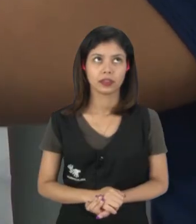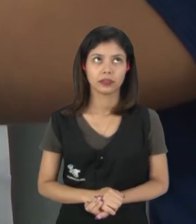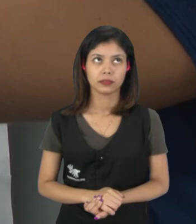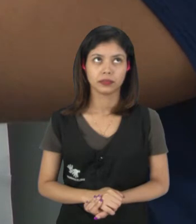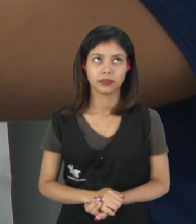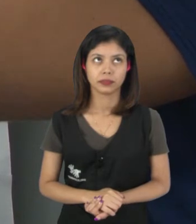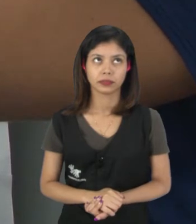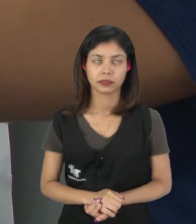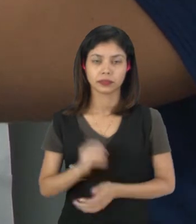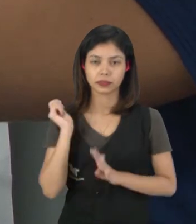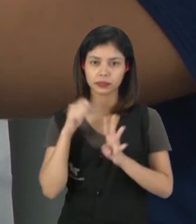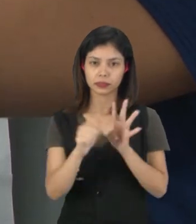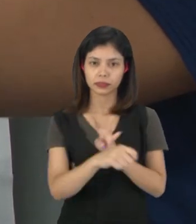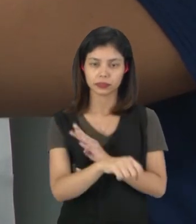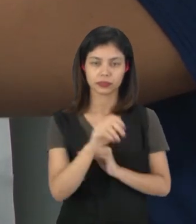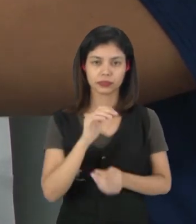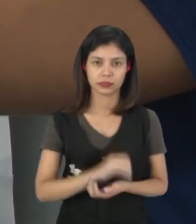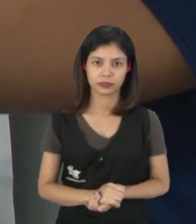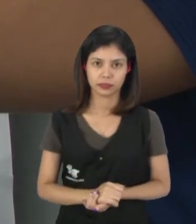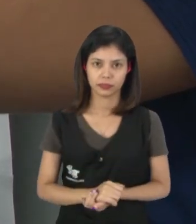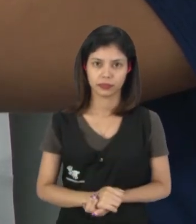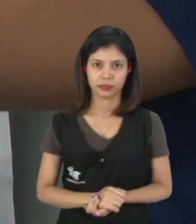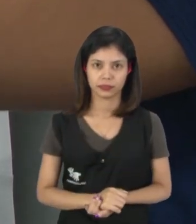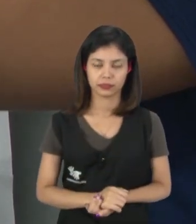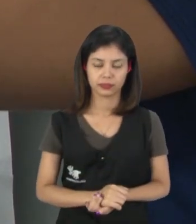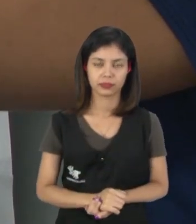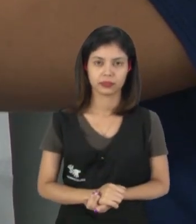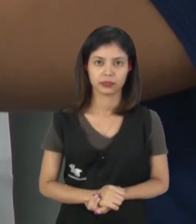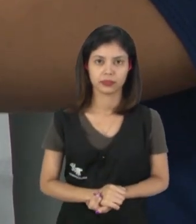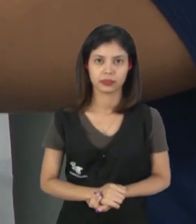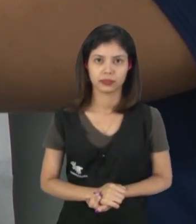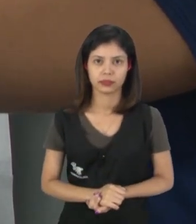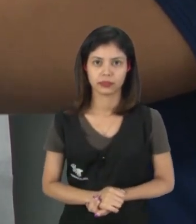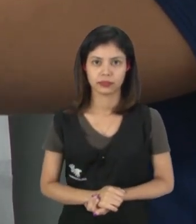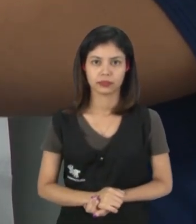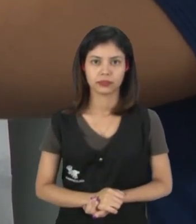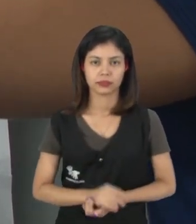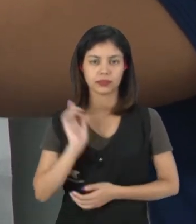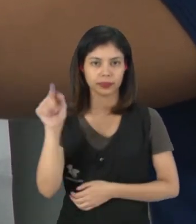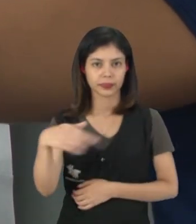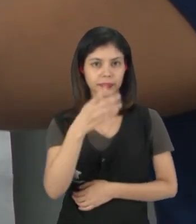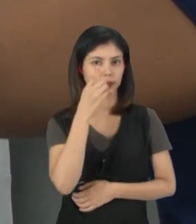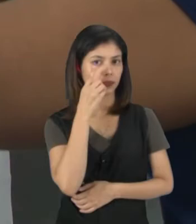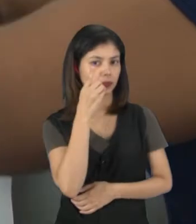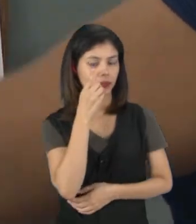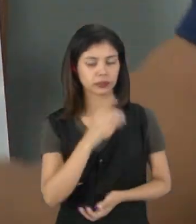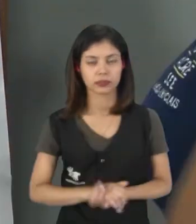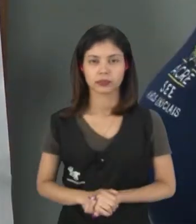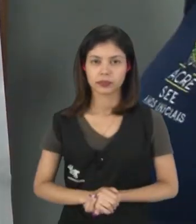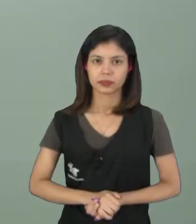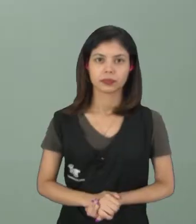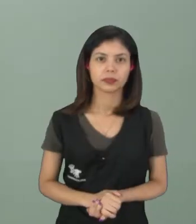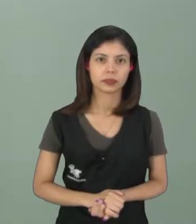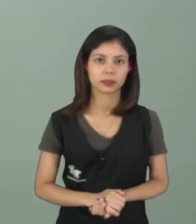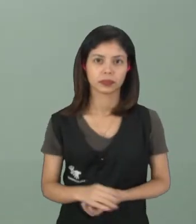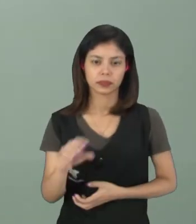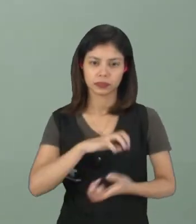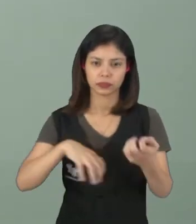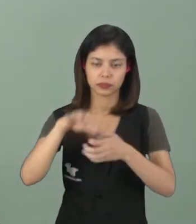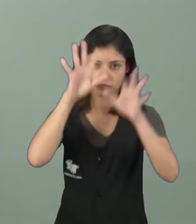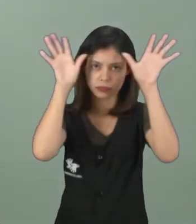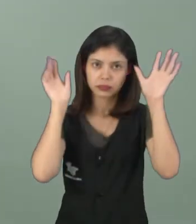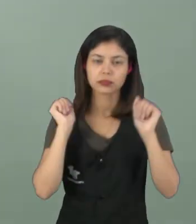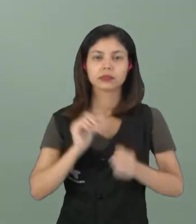vamos colocar no mês do pais Olha só mais outra data não é data da Revolução